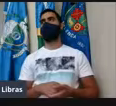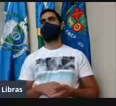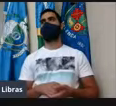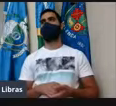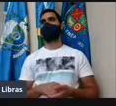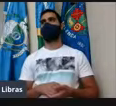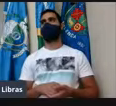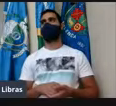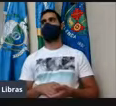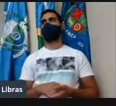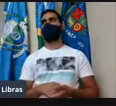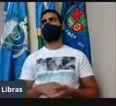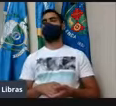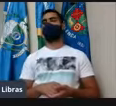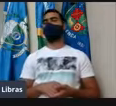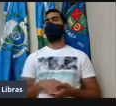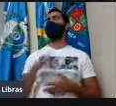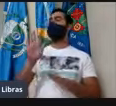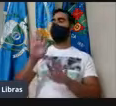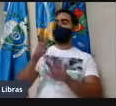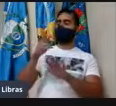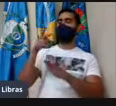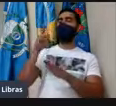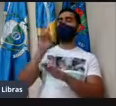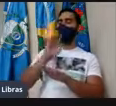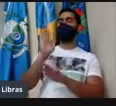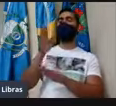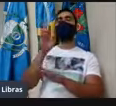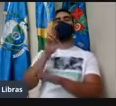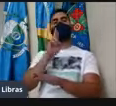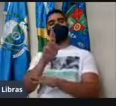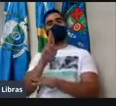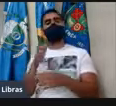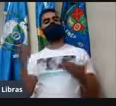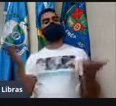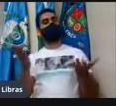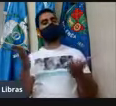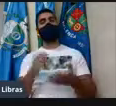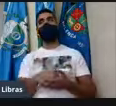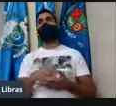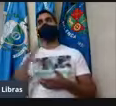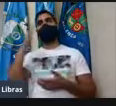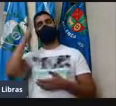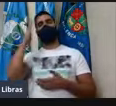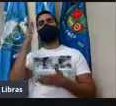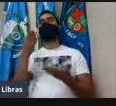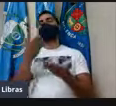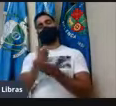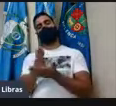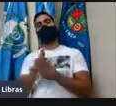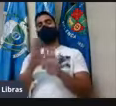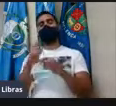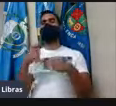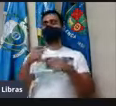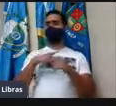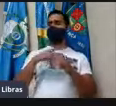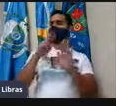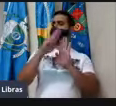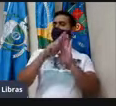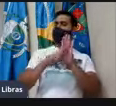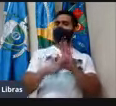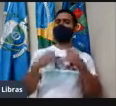senhor citou, o vereador já respondeu, por gentileza. Eu sei que acaba sendo chato, mas para que a gente tenha